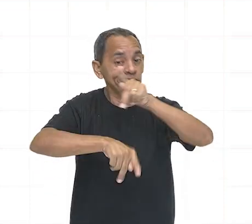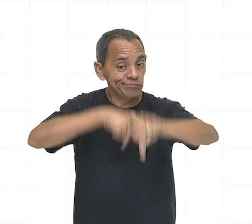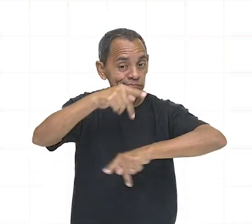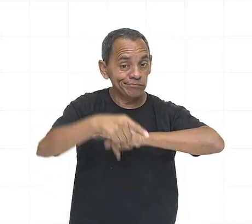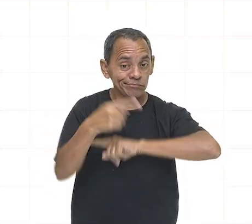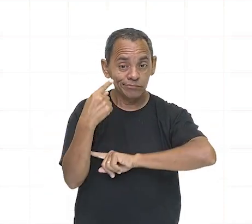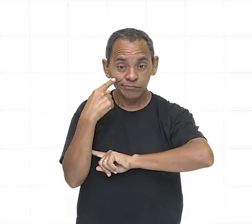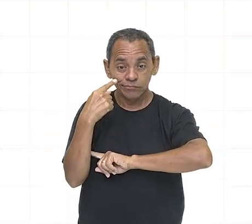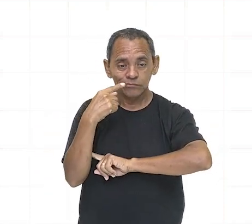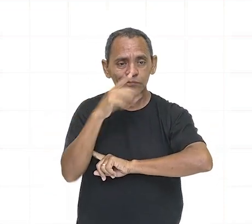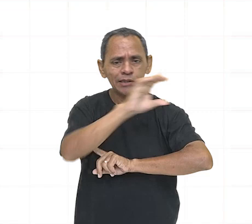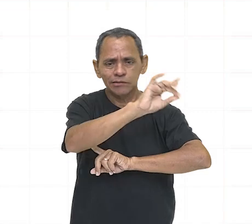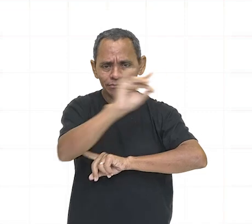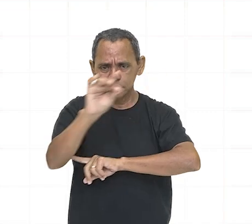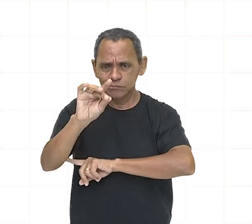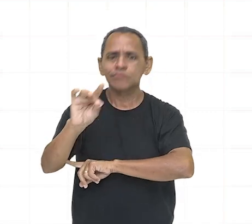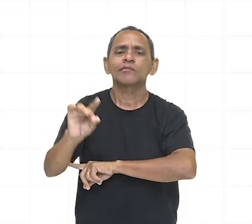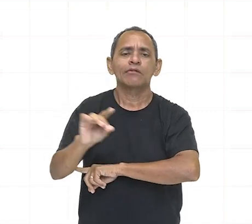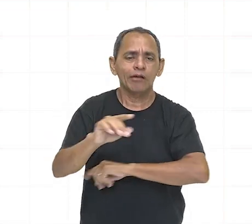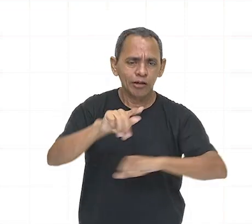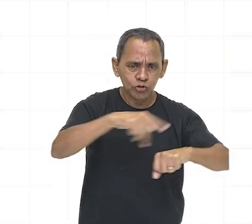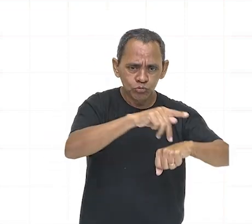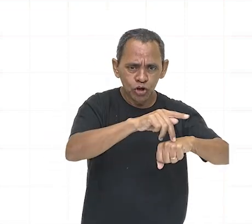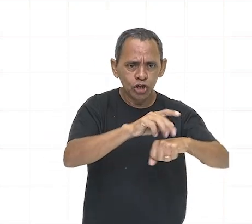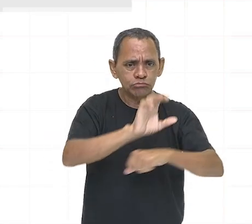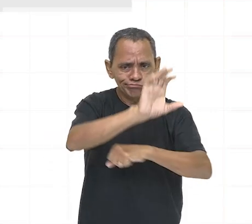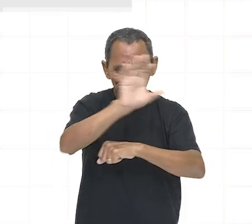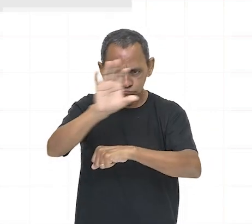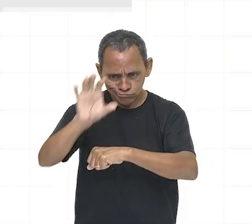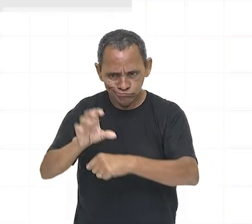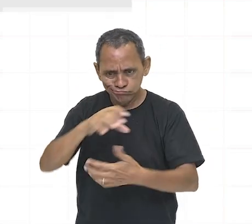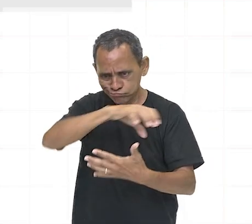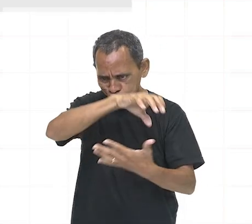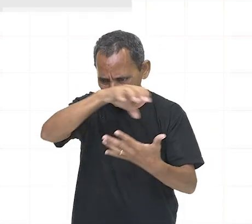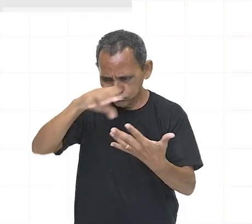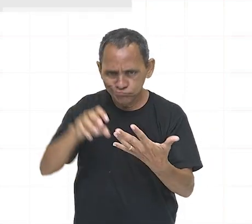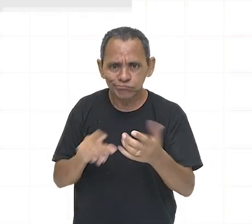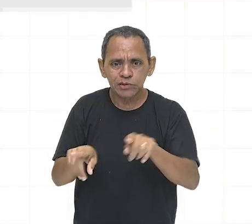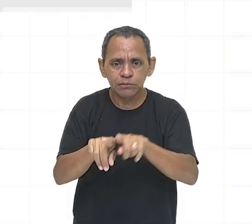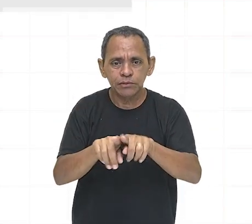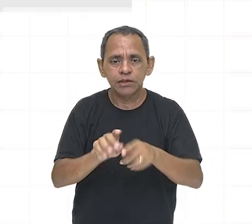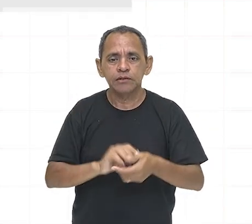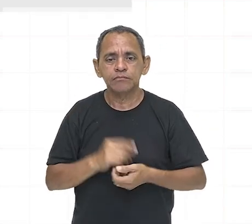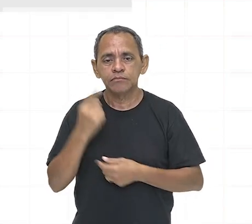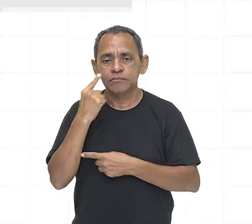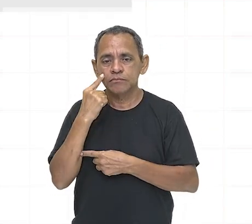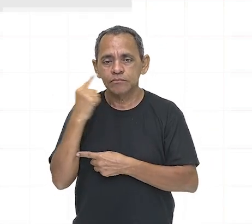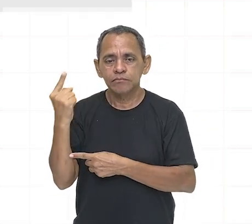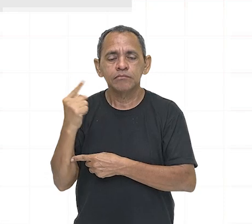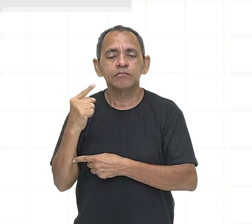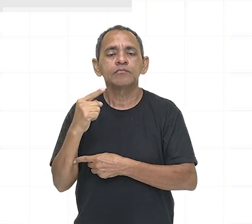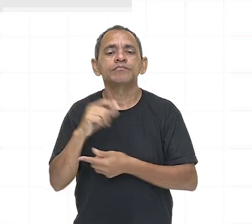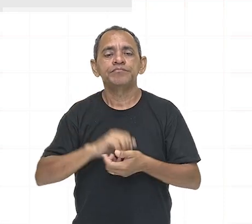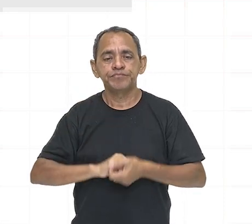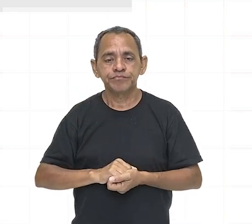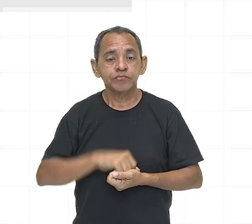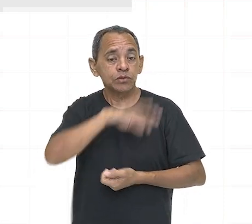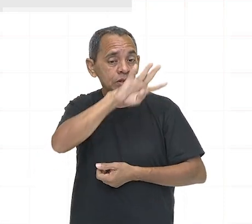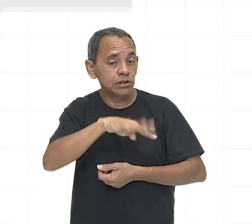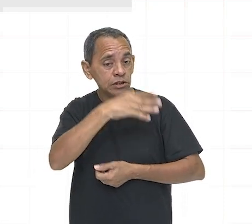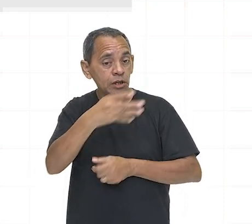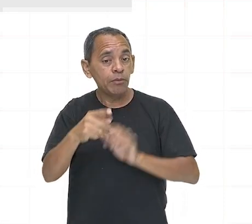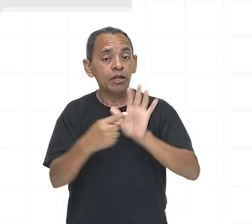populacionais de cada um desses 3 continentes, tá? Vamos observar aqui que a Ásia, por exemplo, é